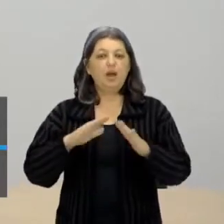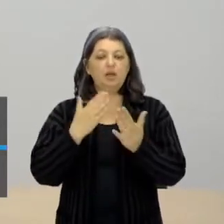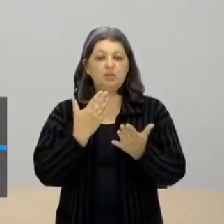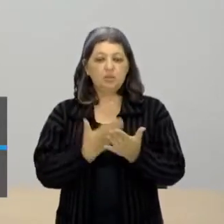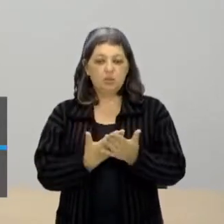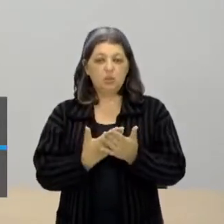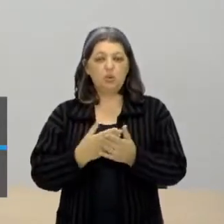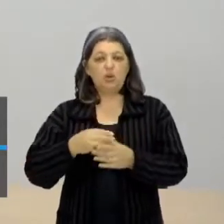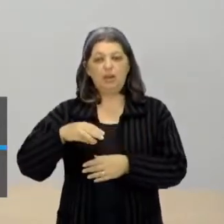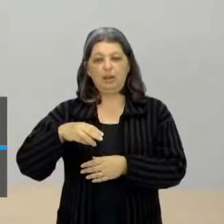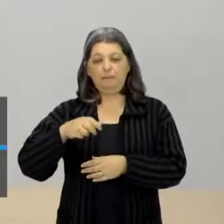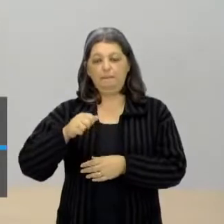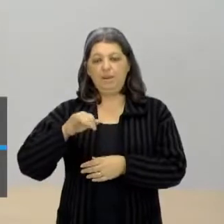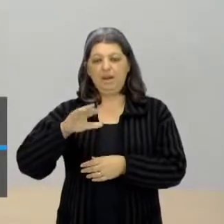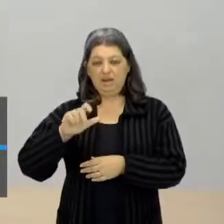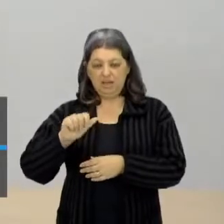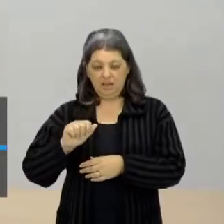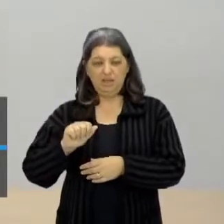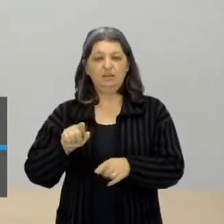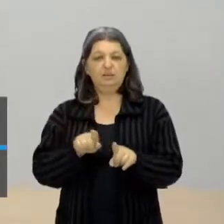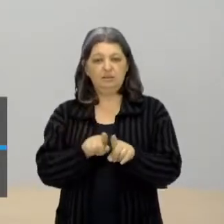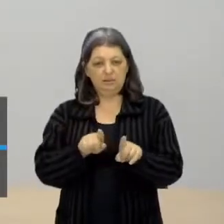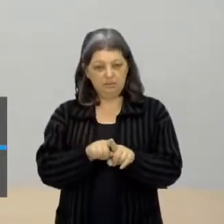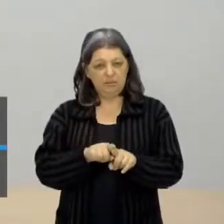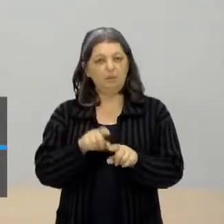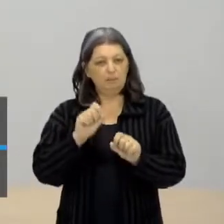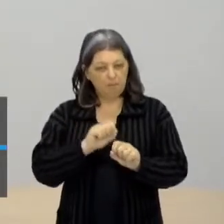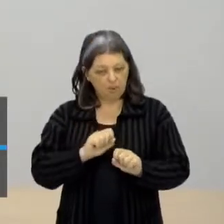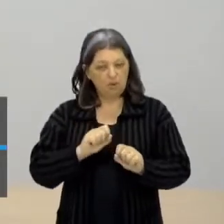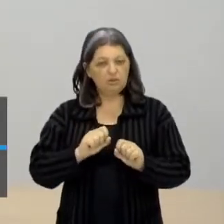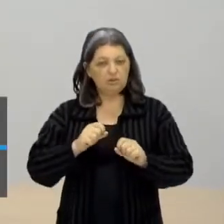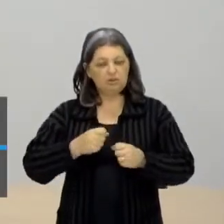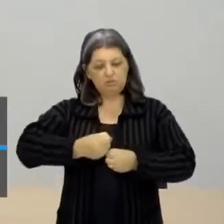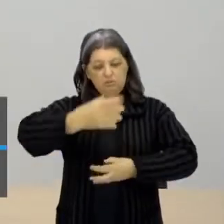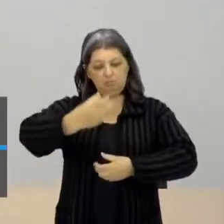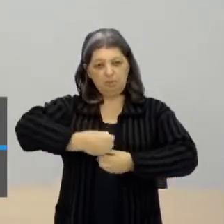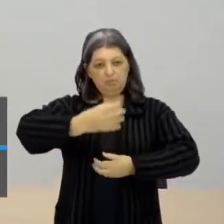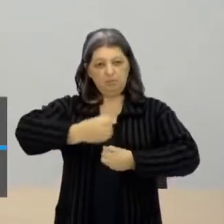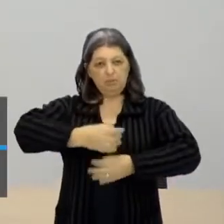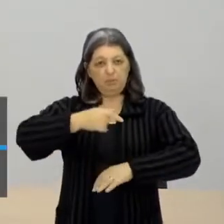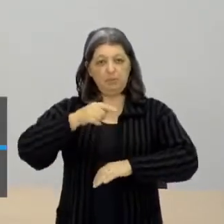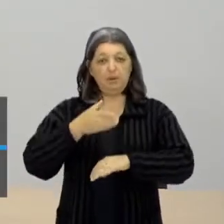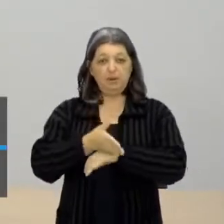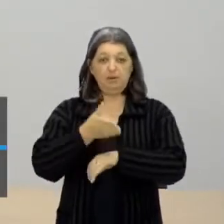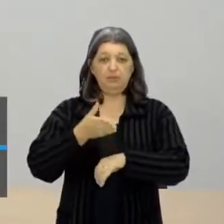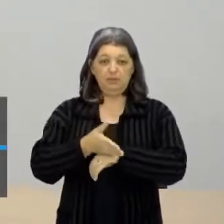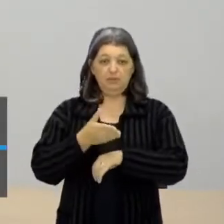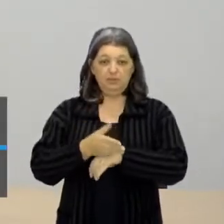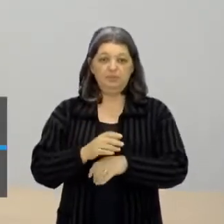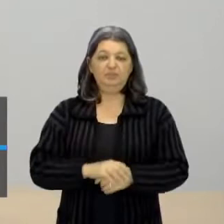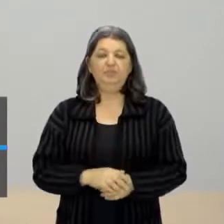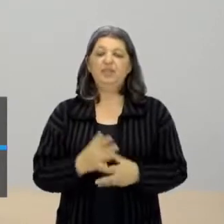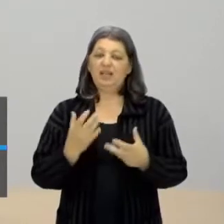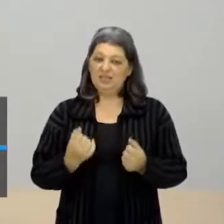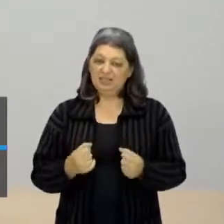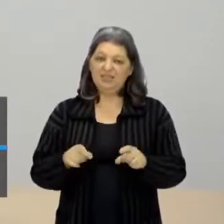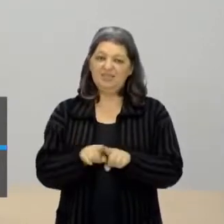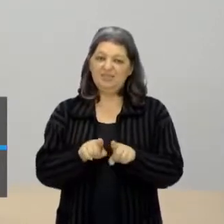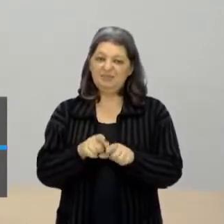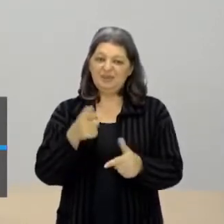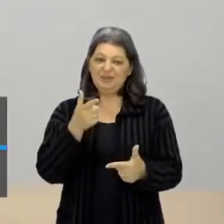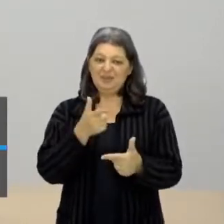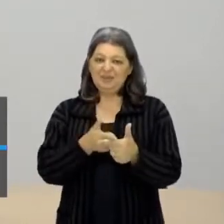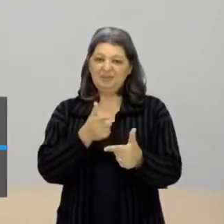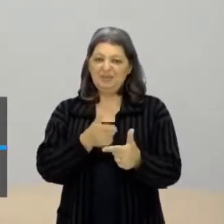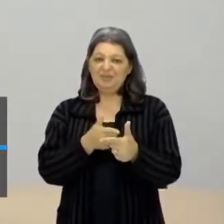de Godoy Ramos. Então faça como eles, também apareça aqui no chat. Aceite as provocações do professor Magno e responda